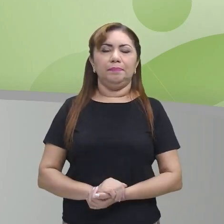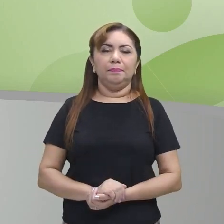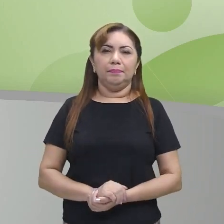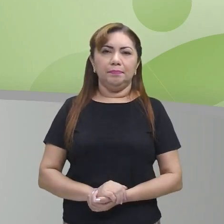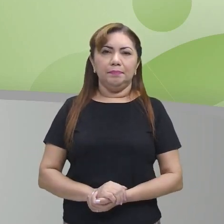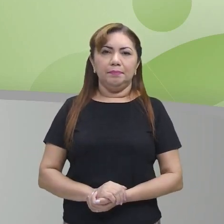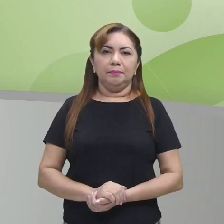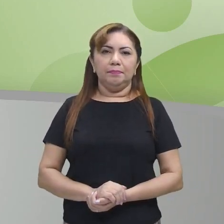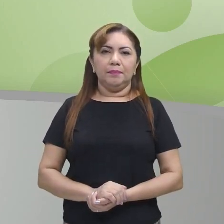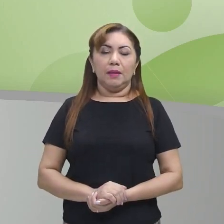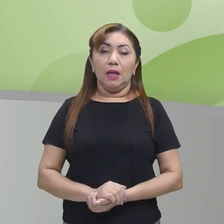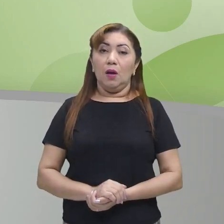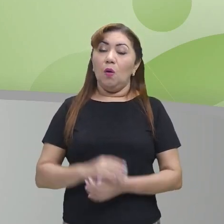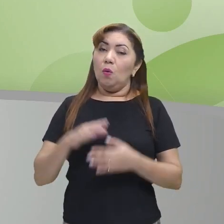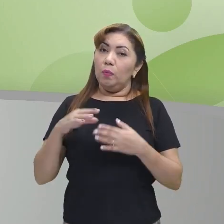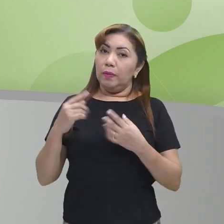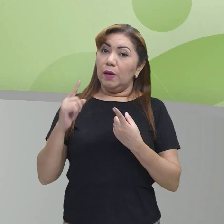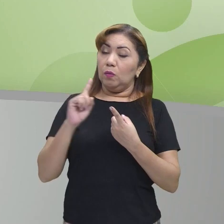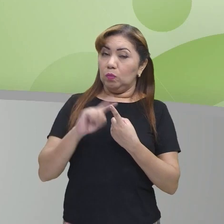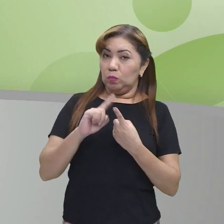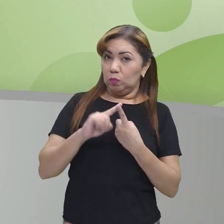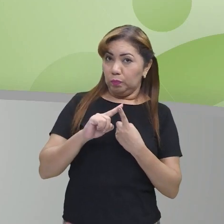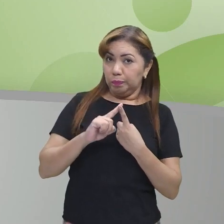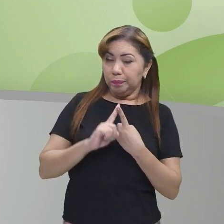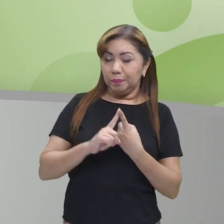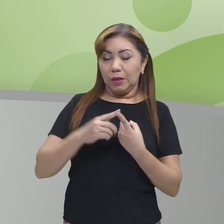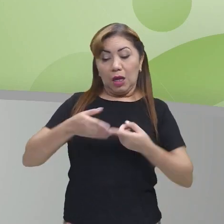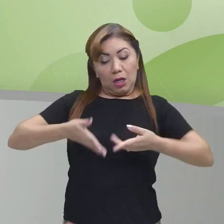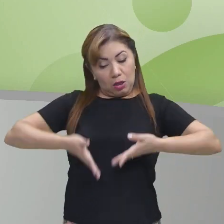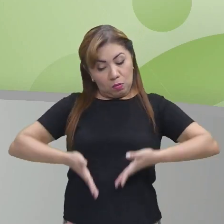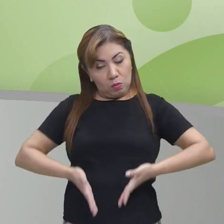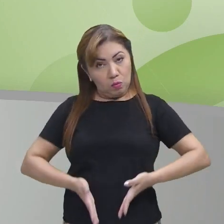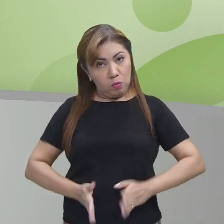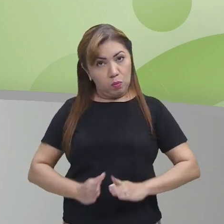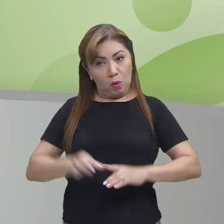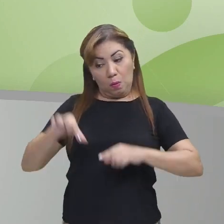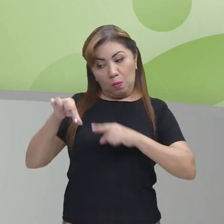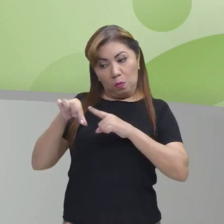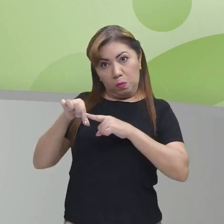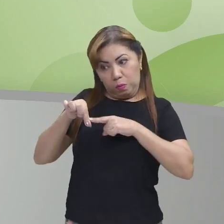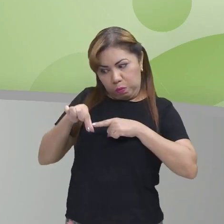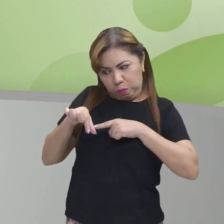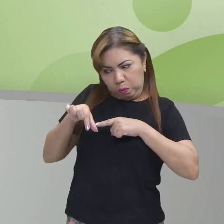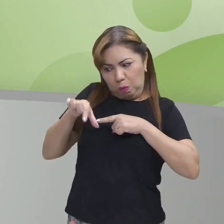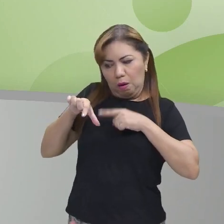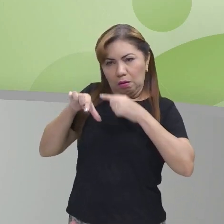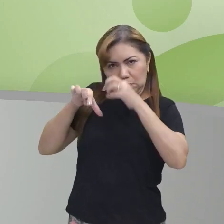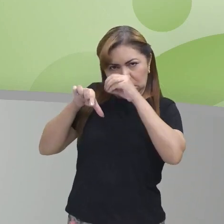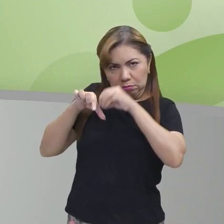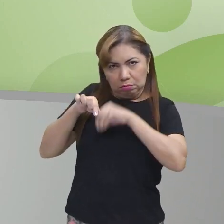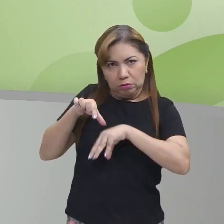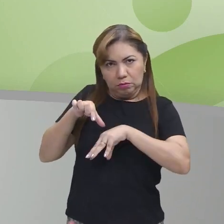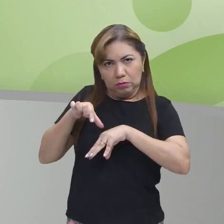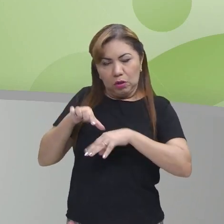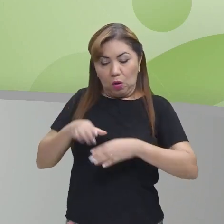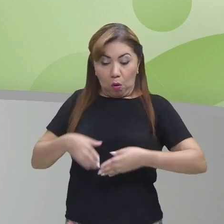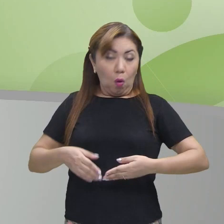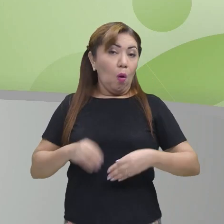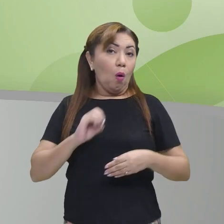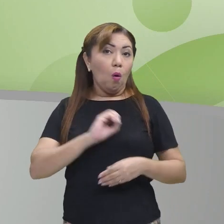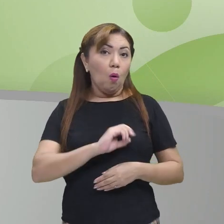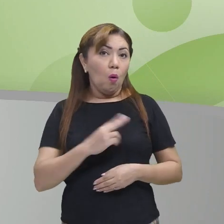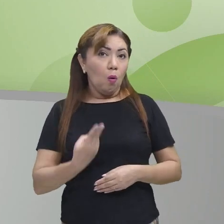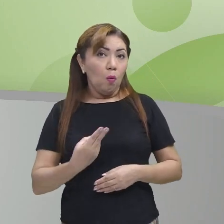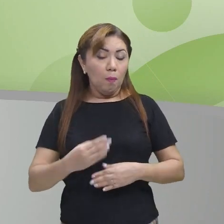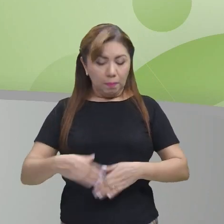cesárea normal, né, que nós chamamos, que ocorre na vagina da mulher, ou pode ser cesárea, que é através de um corte na barriga,